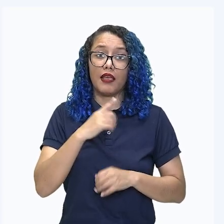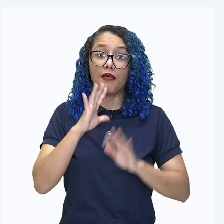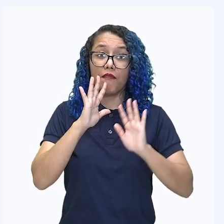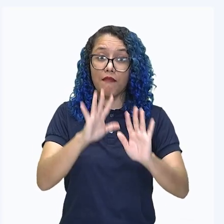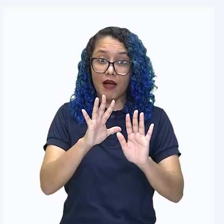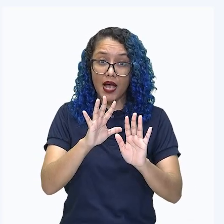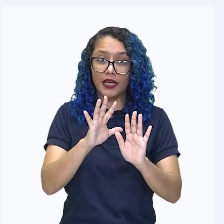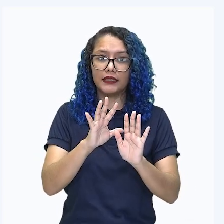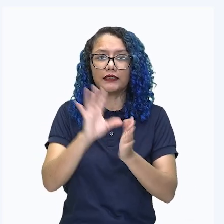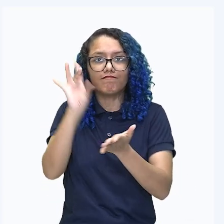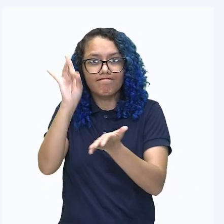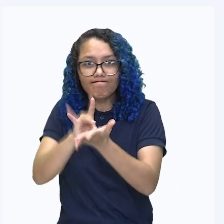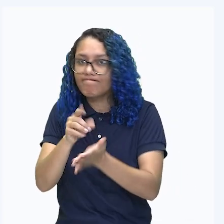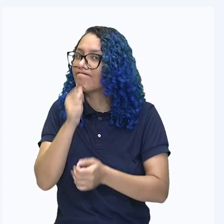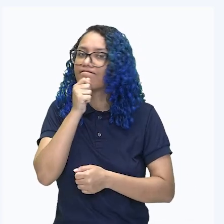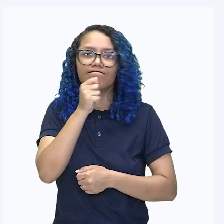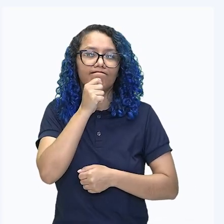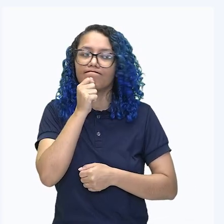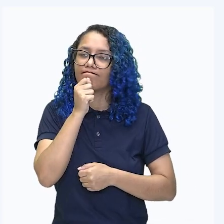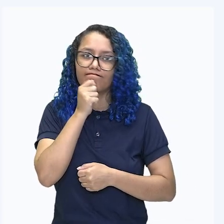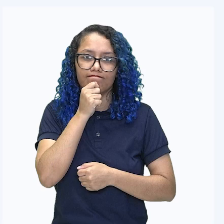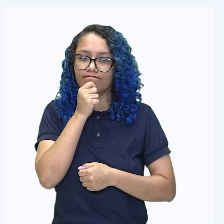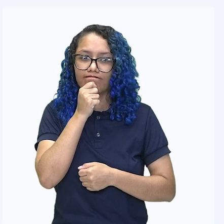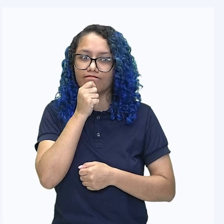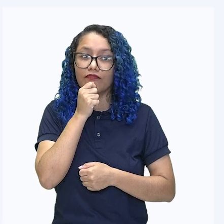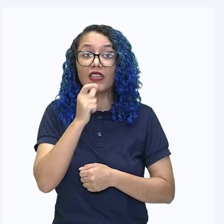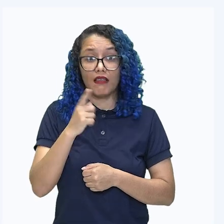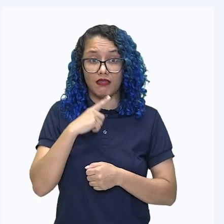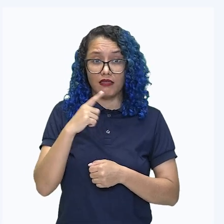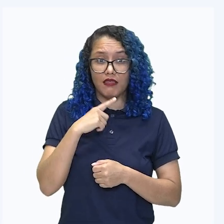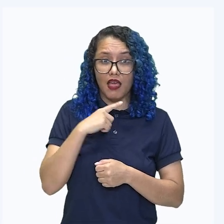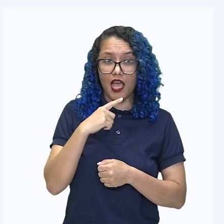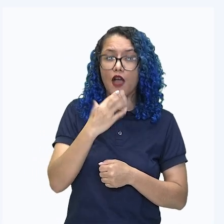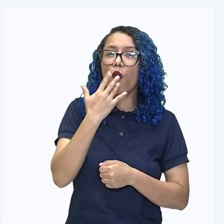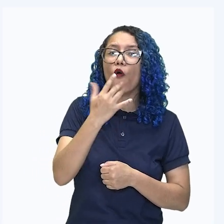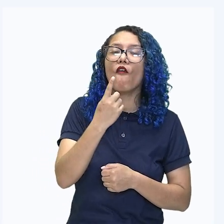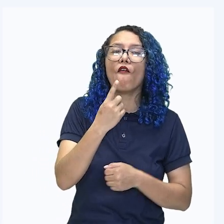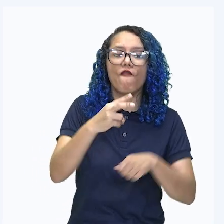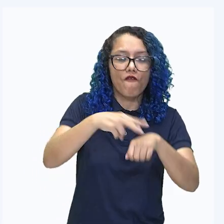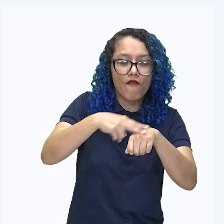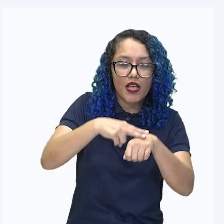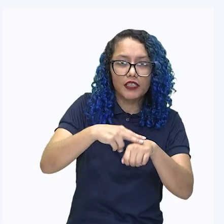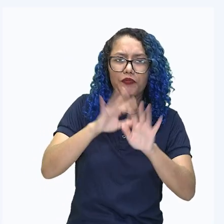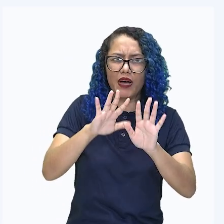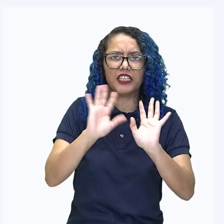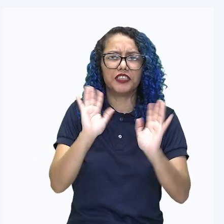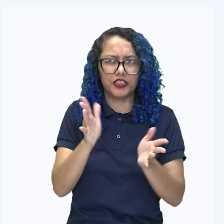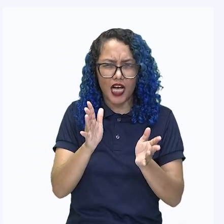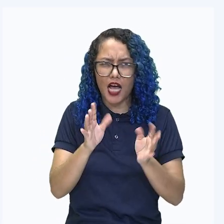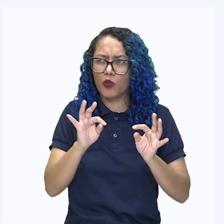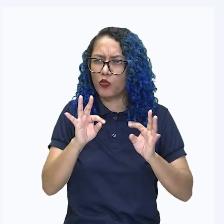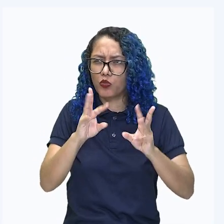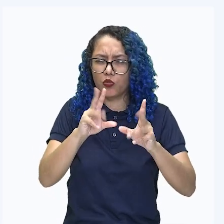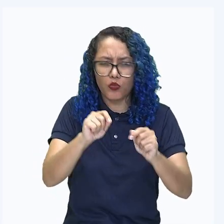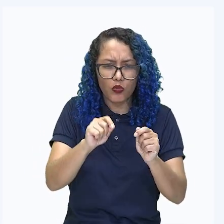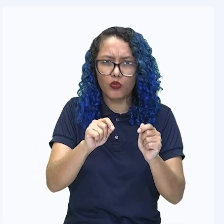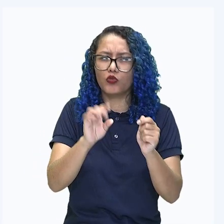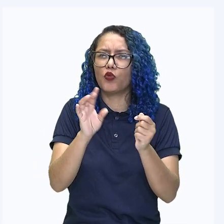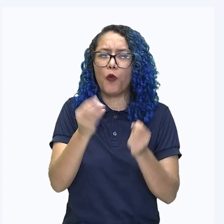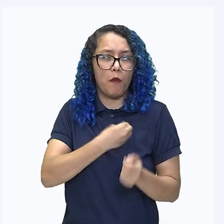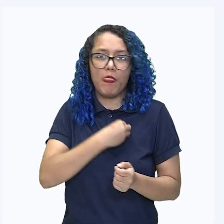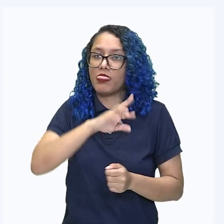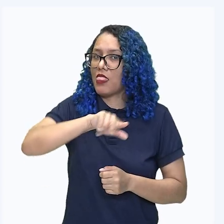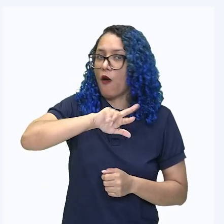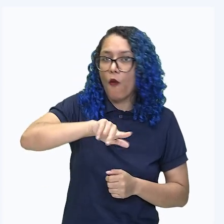não está registrada, tá, gente? Apesar de ficar ali verdinho, não significa que, já está todo mundo presente, posso fechar. Não,